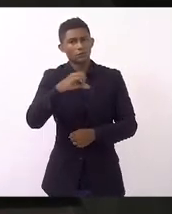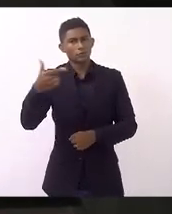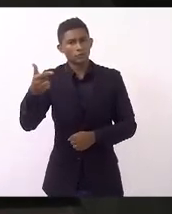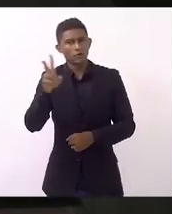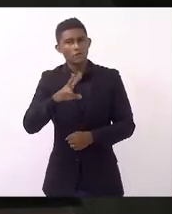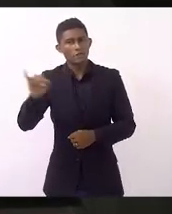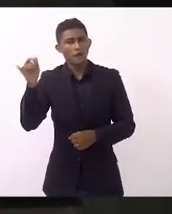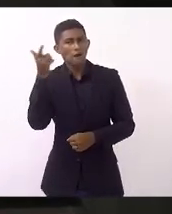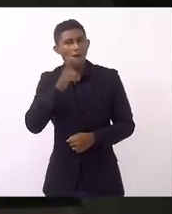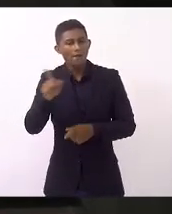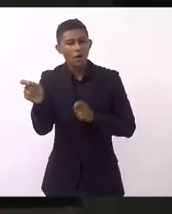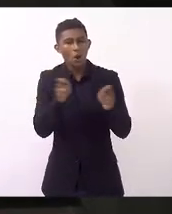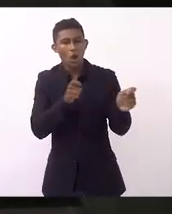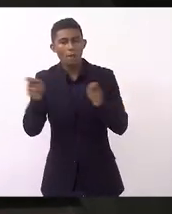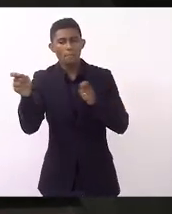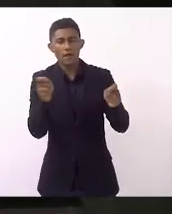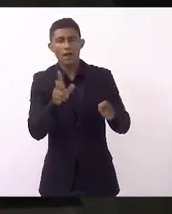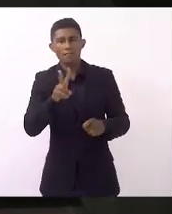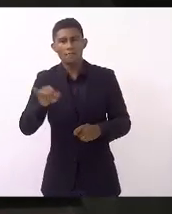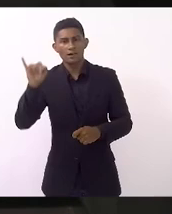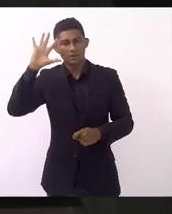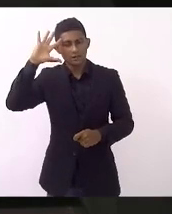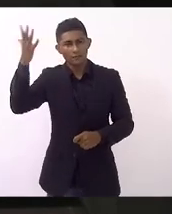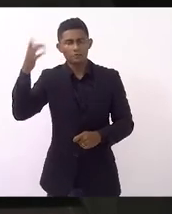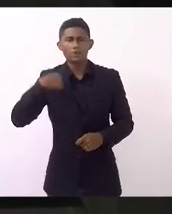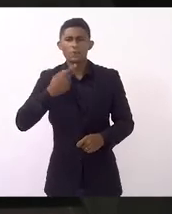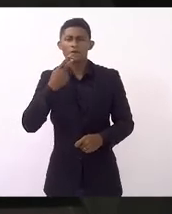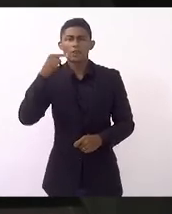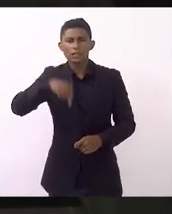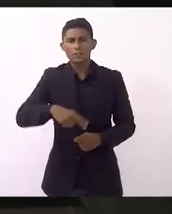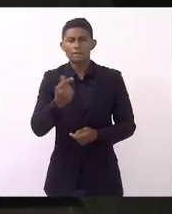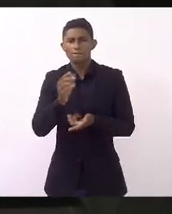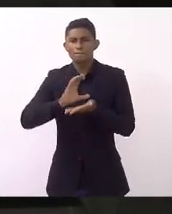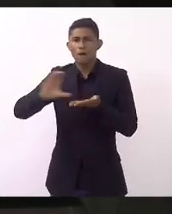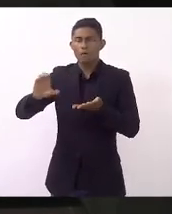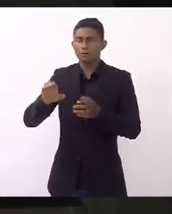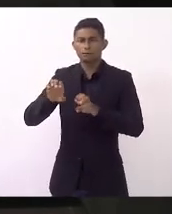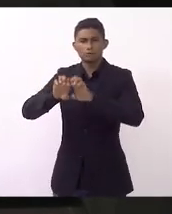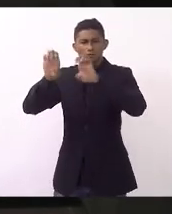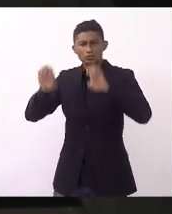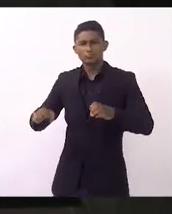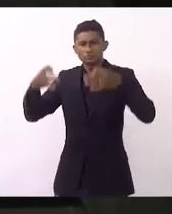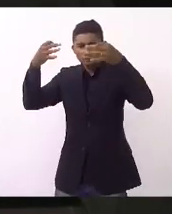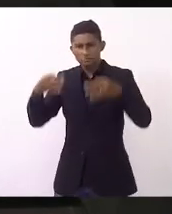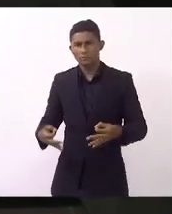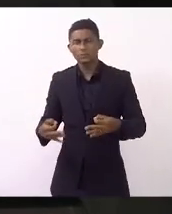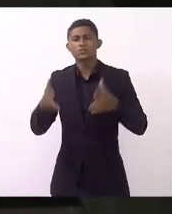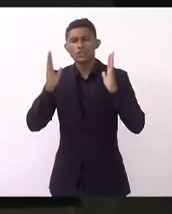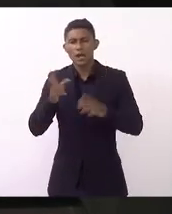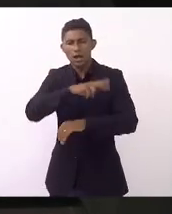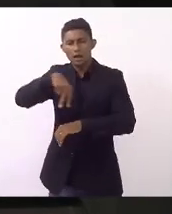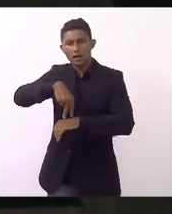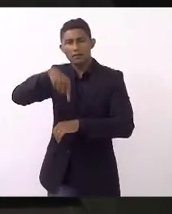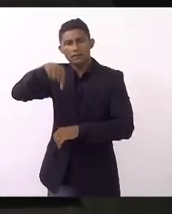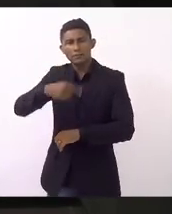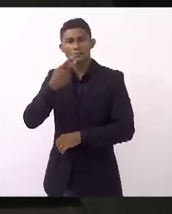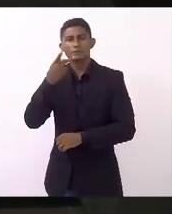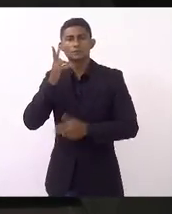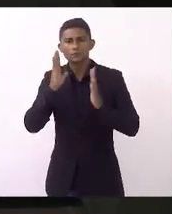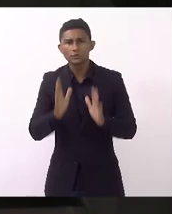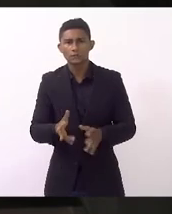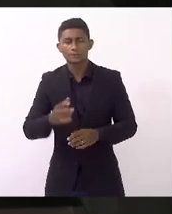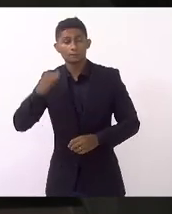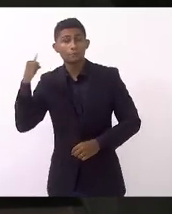E aí eu falo aqui que é um investimento estruturante, já usei essa expressão nesta tribuna. É muito importante